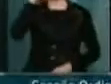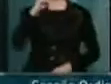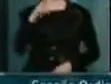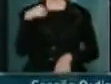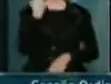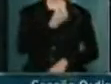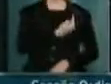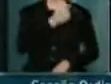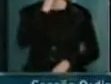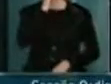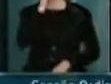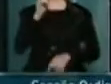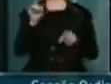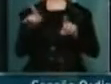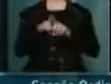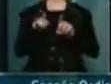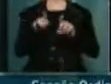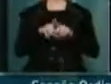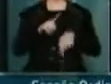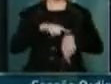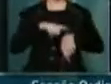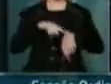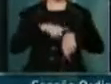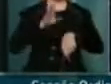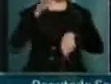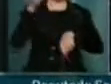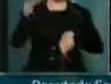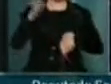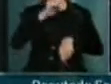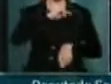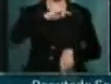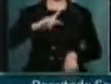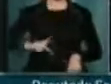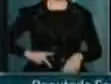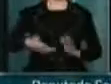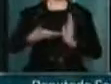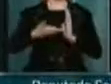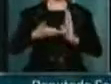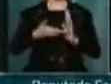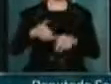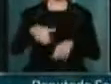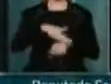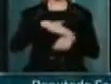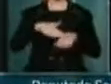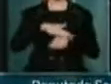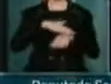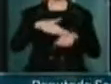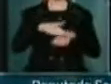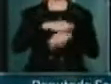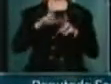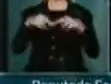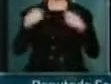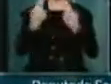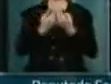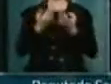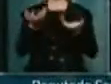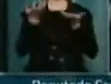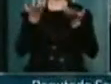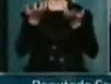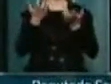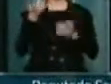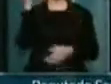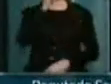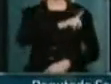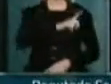nos dirigindo também daqui a pouco ao gabinete do presidente da casa para que a gente tente sensibilizar